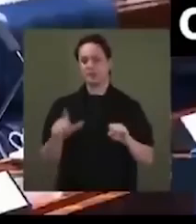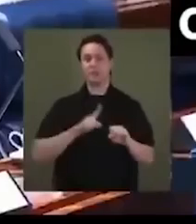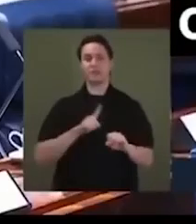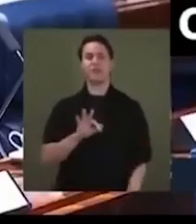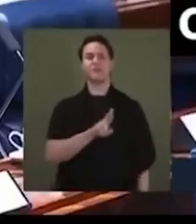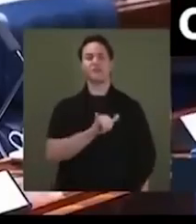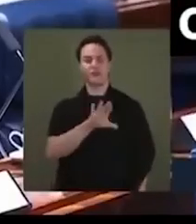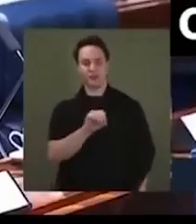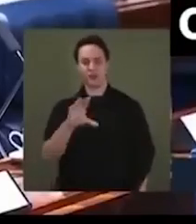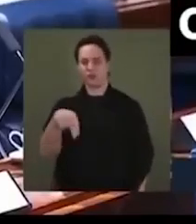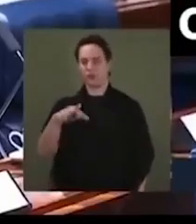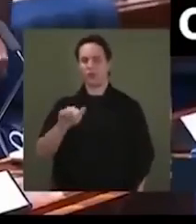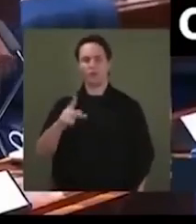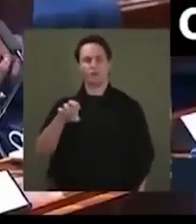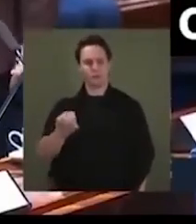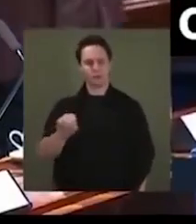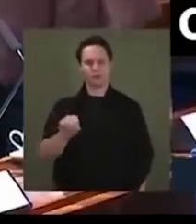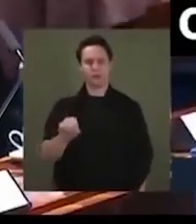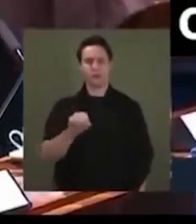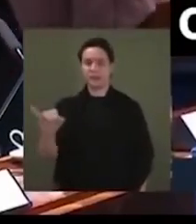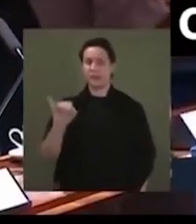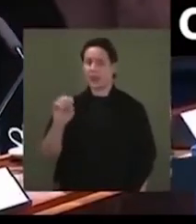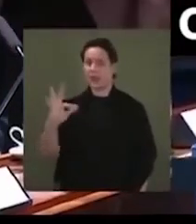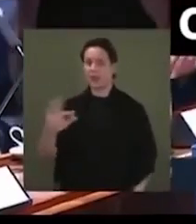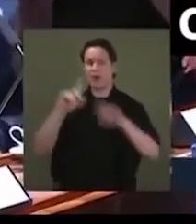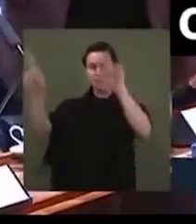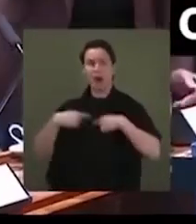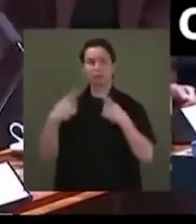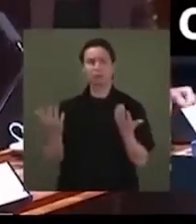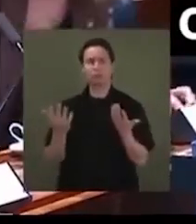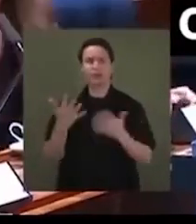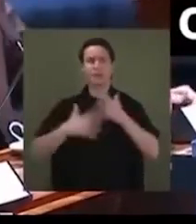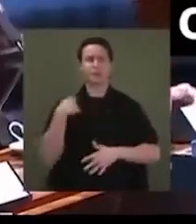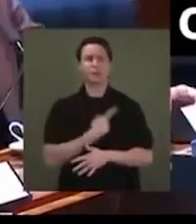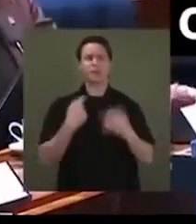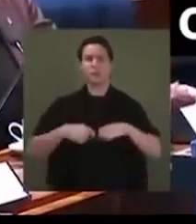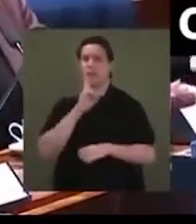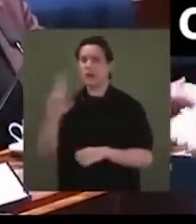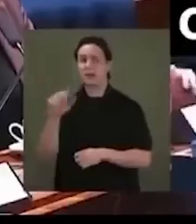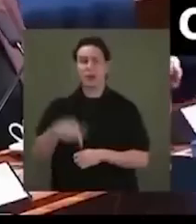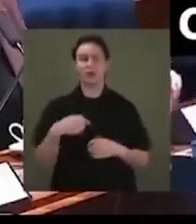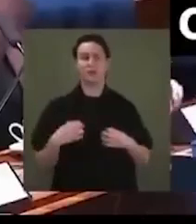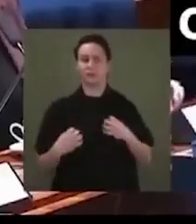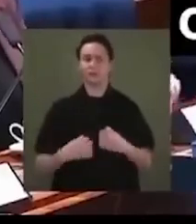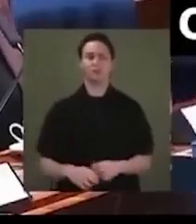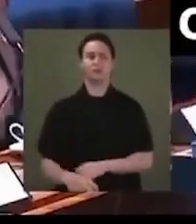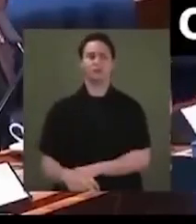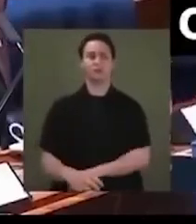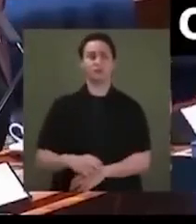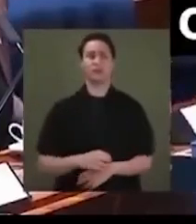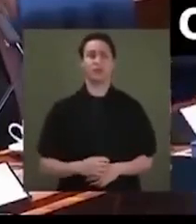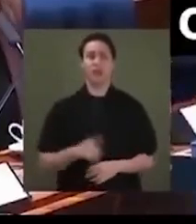presidente. Se há uma violação das nossas decisões pelo STF que tem acontecido constantemente, nós temos que dar a resposta aqui no Congresso. É freio